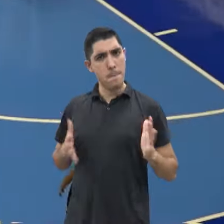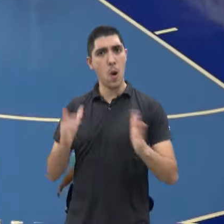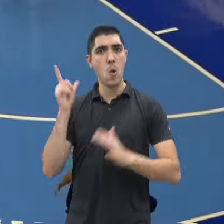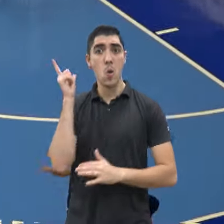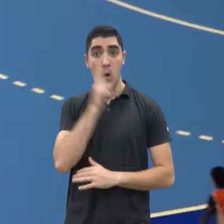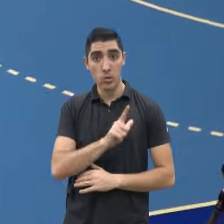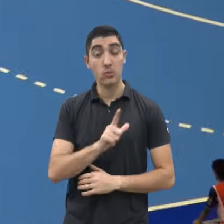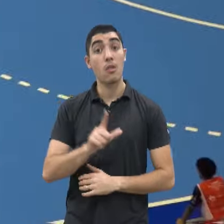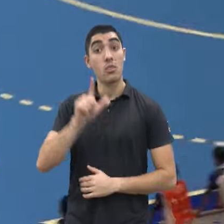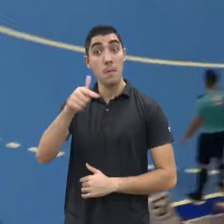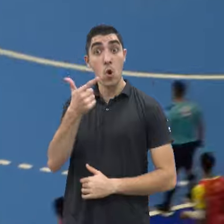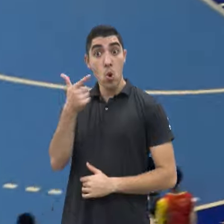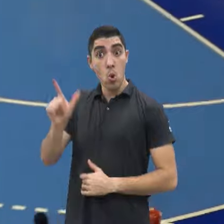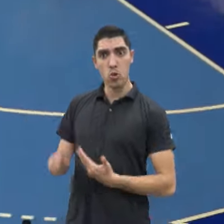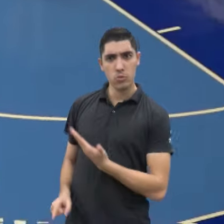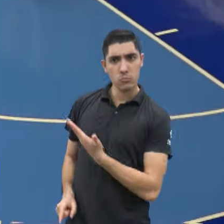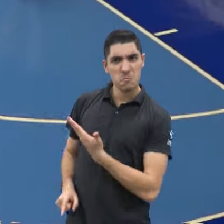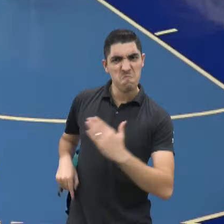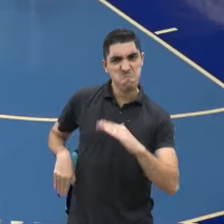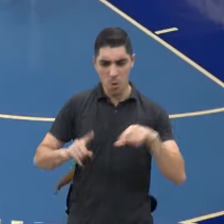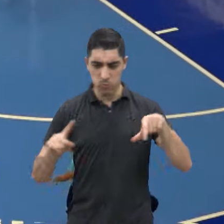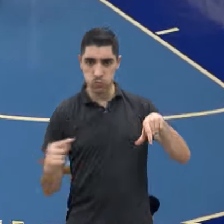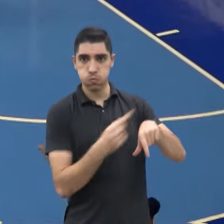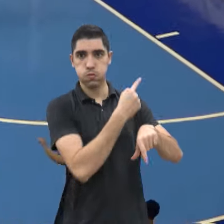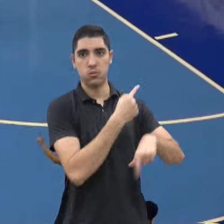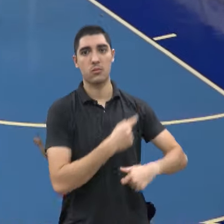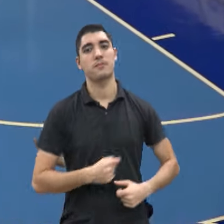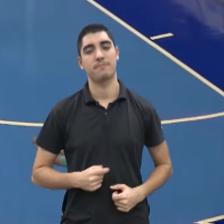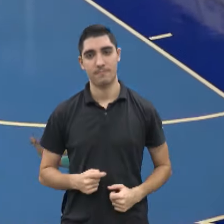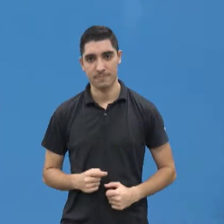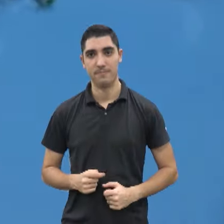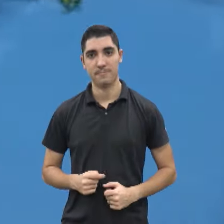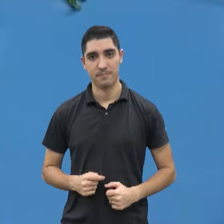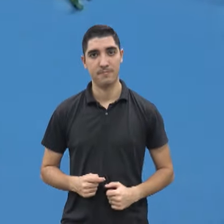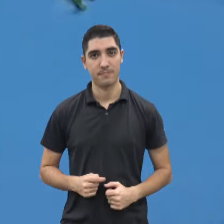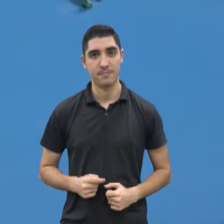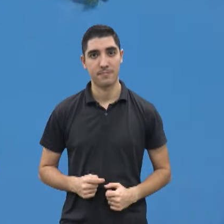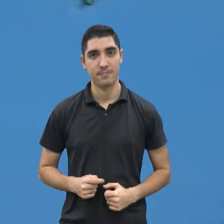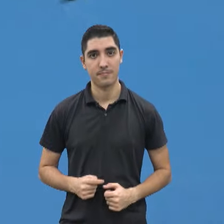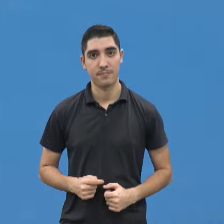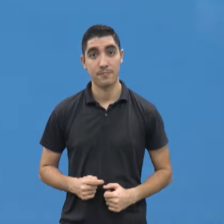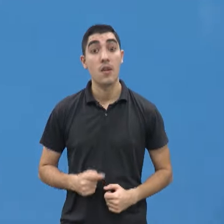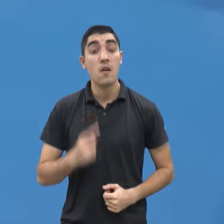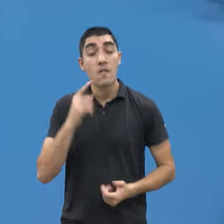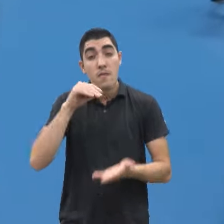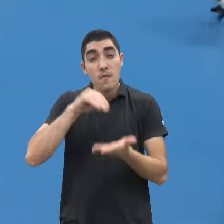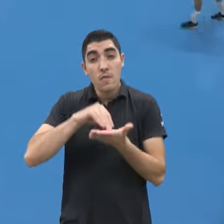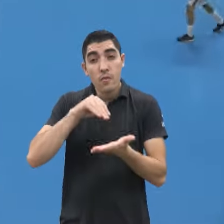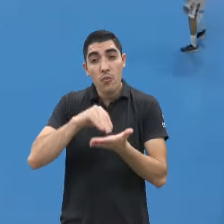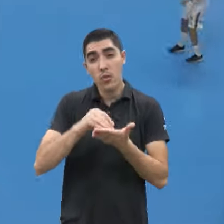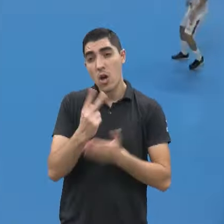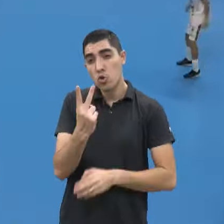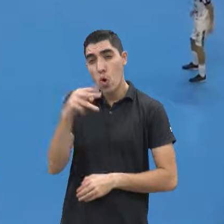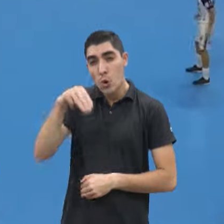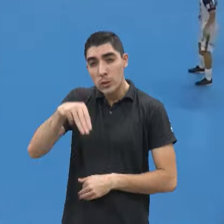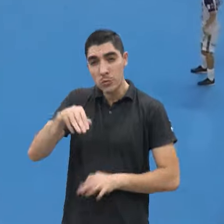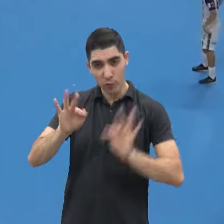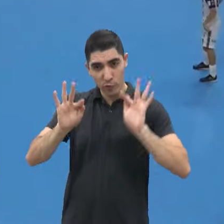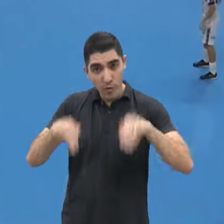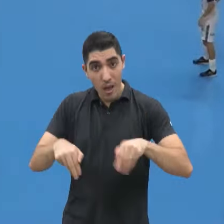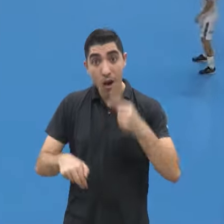rebote. Gui bateu forte por cima do gol em reposição para o São José. Restando pouco mais de 2 minutos para o fim do